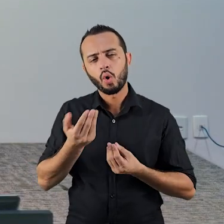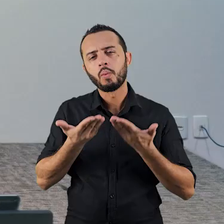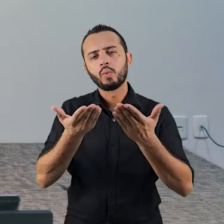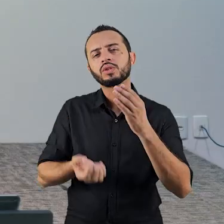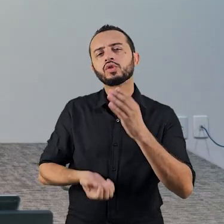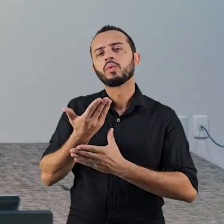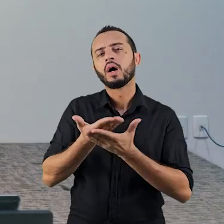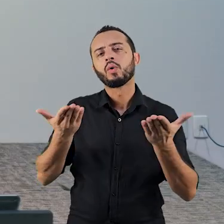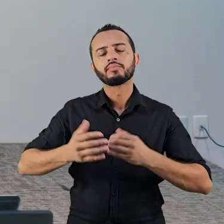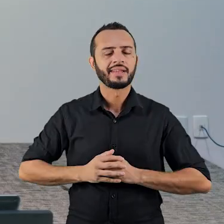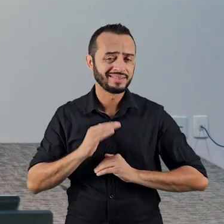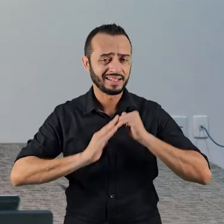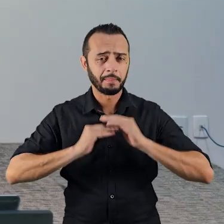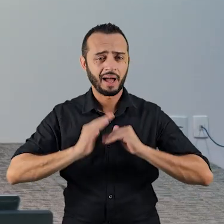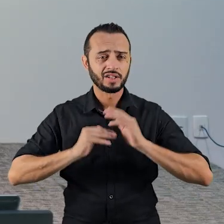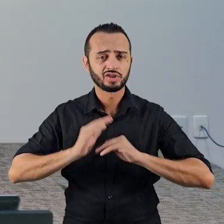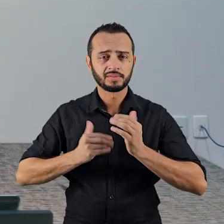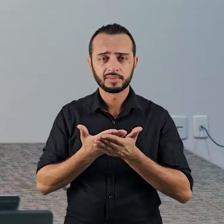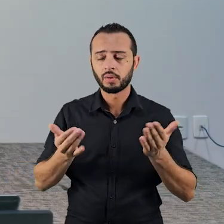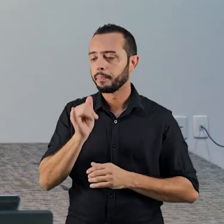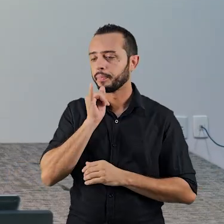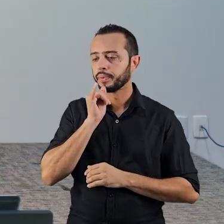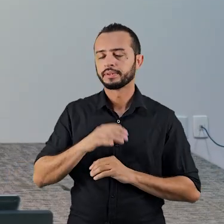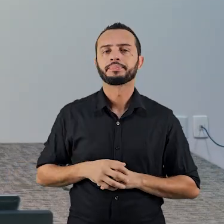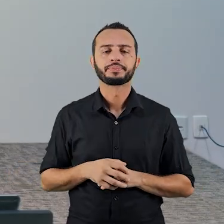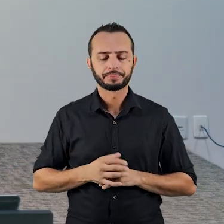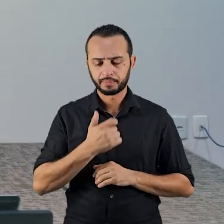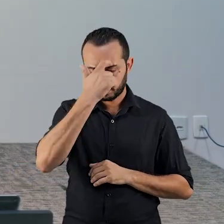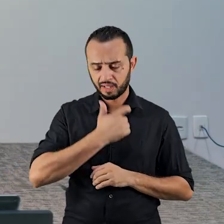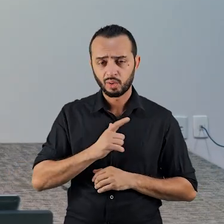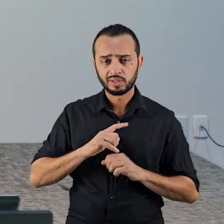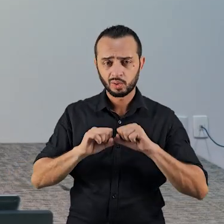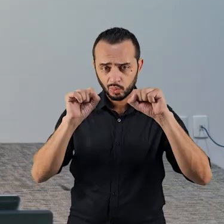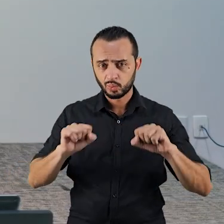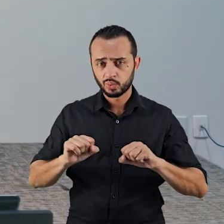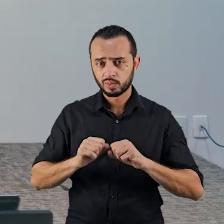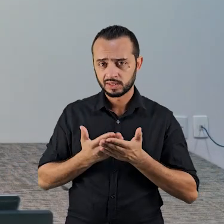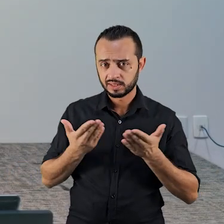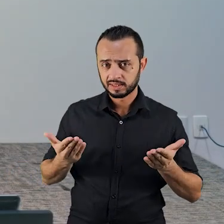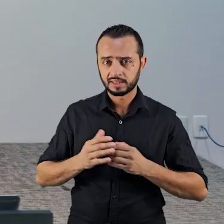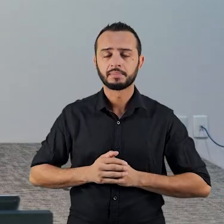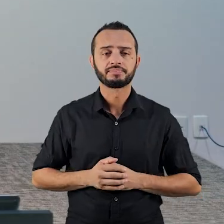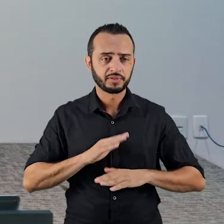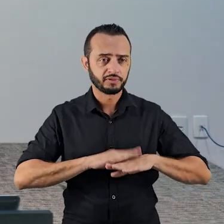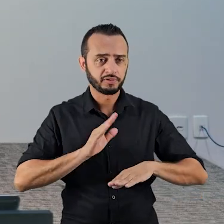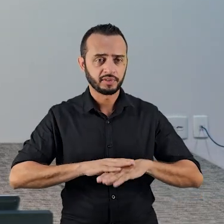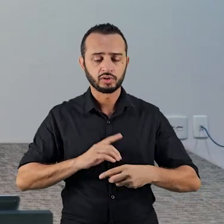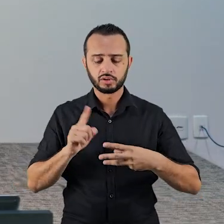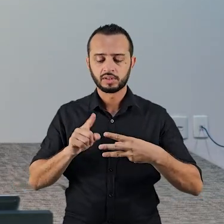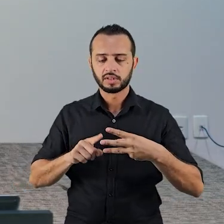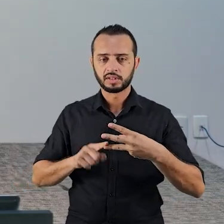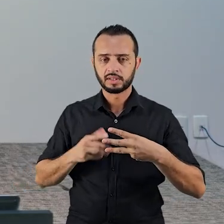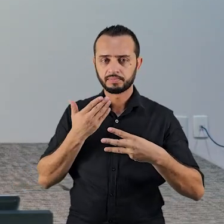isso acontece, se materializa no mundo real. Então, por exemplo, suponha que eu tenho um sistema físico, tá? feito de 3